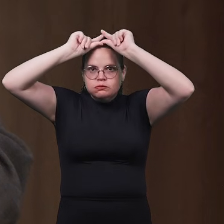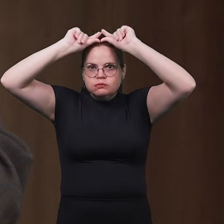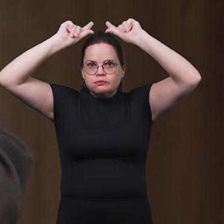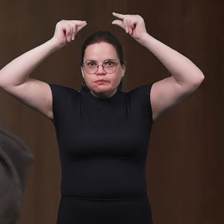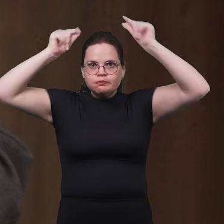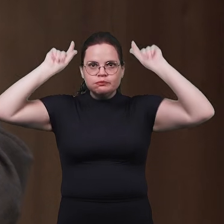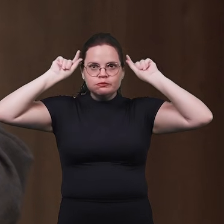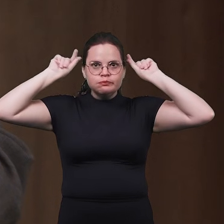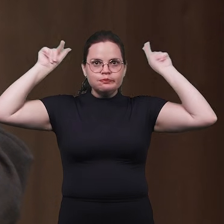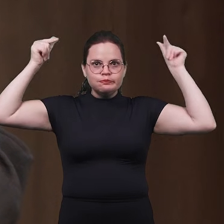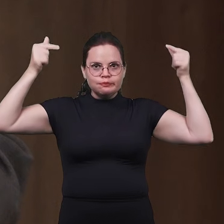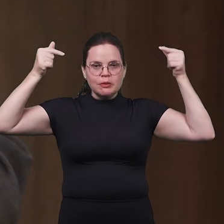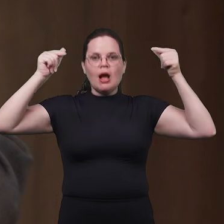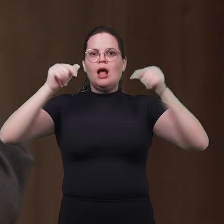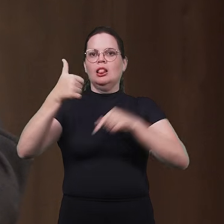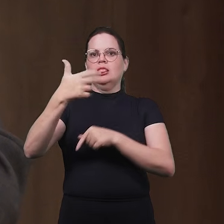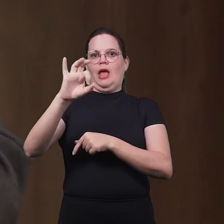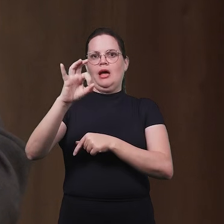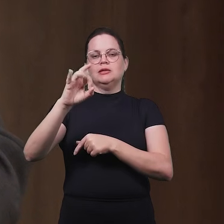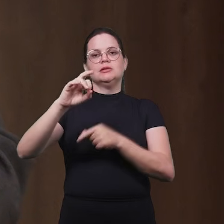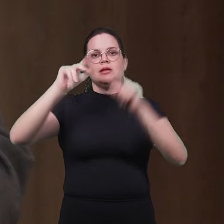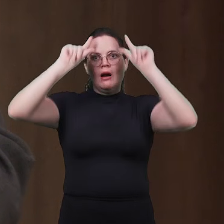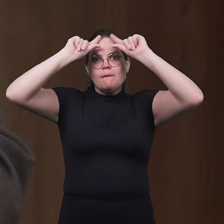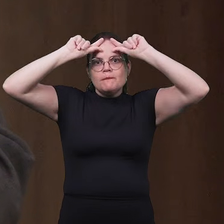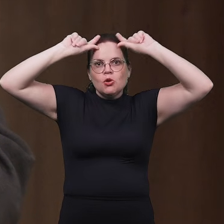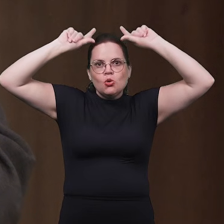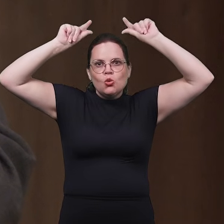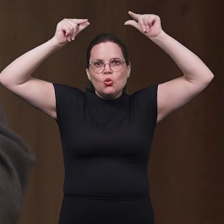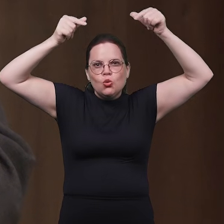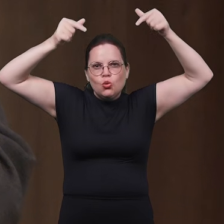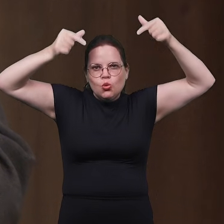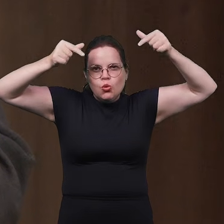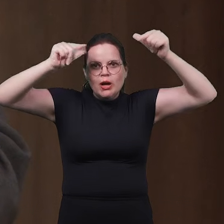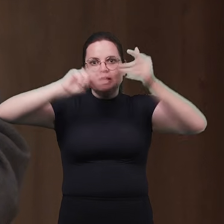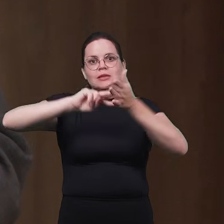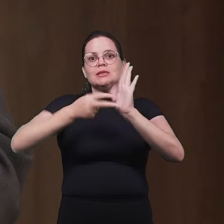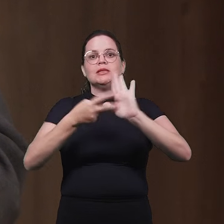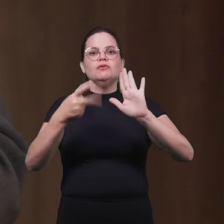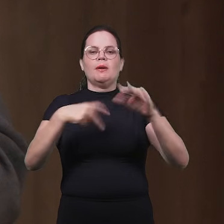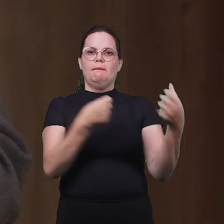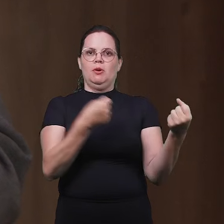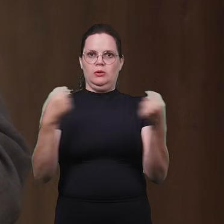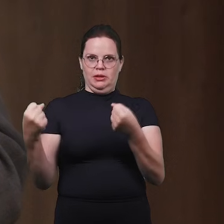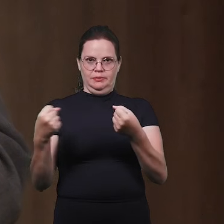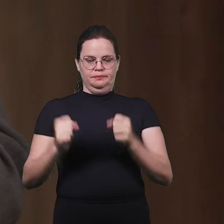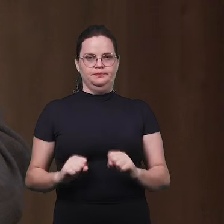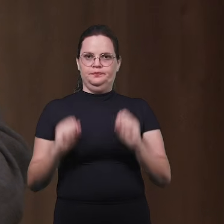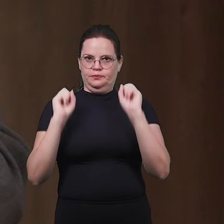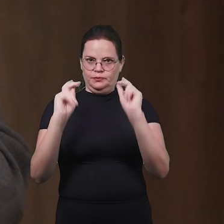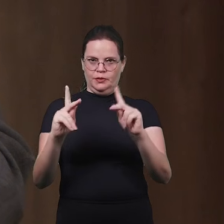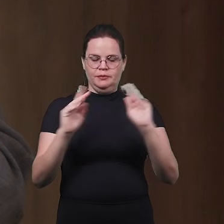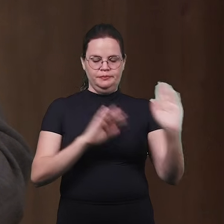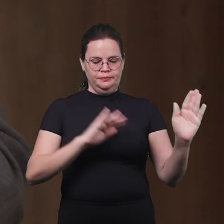Mas isso vai ser falado melhor mais adiante, não é? Exatamente. Bom, então